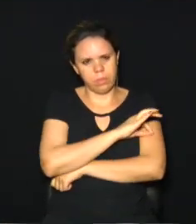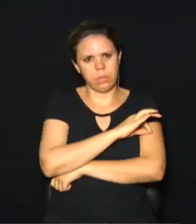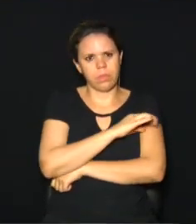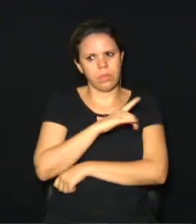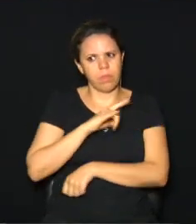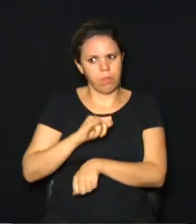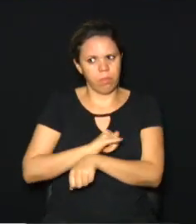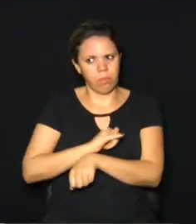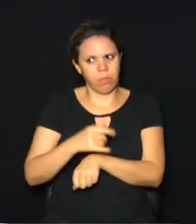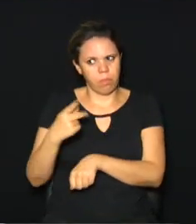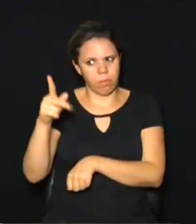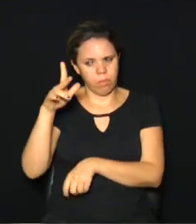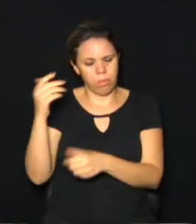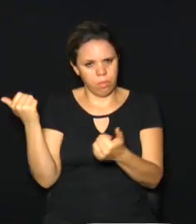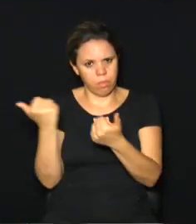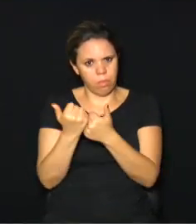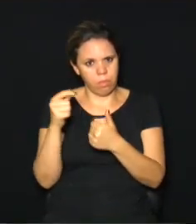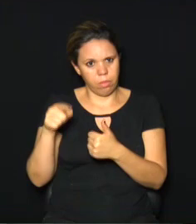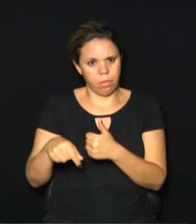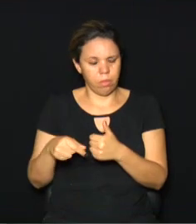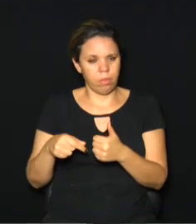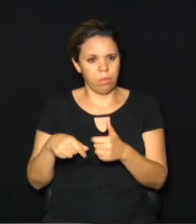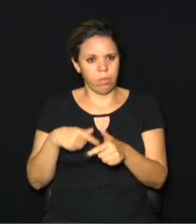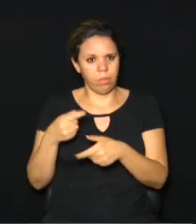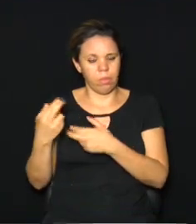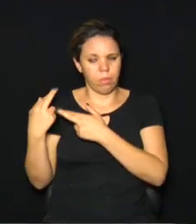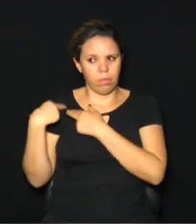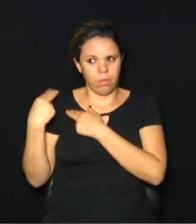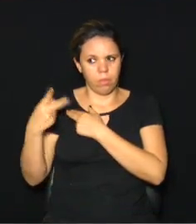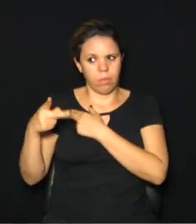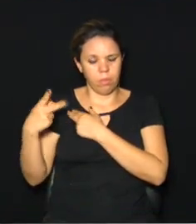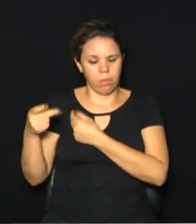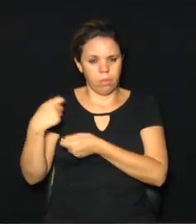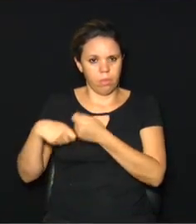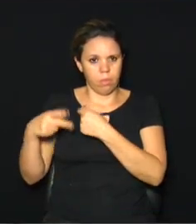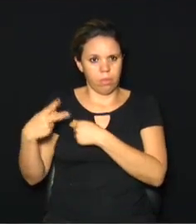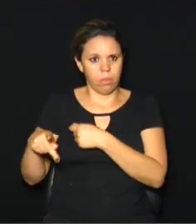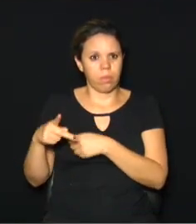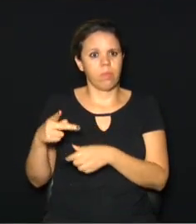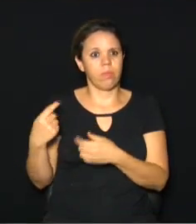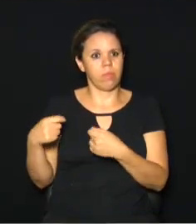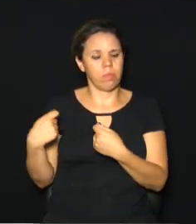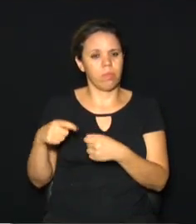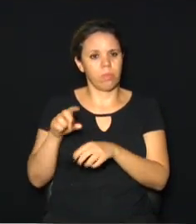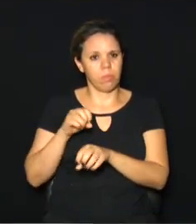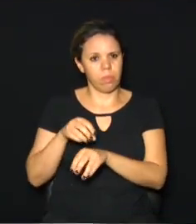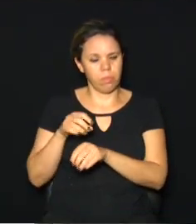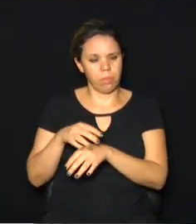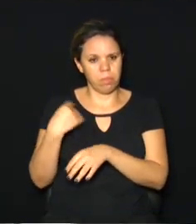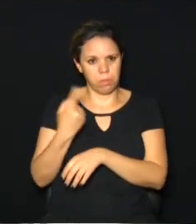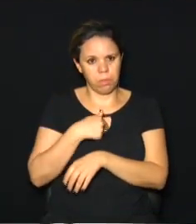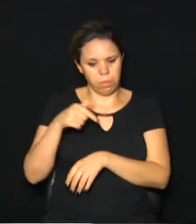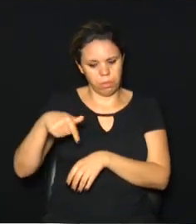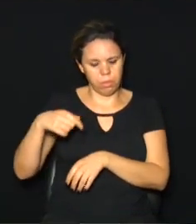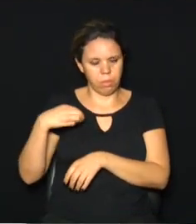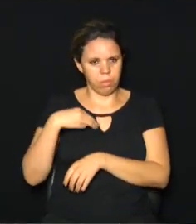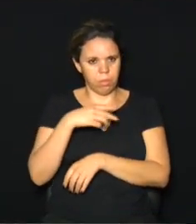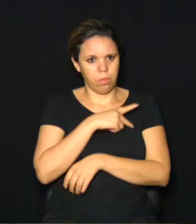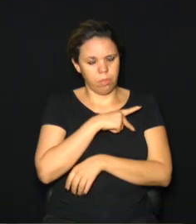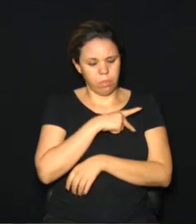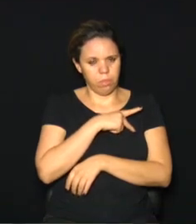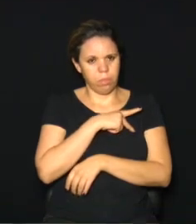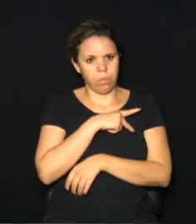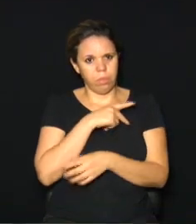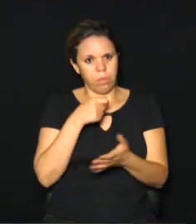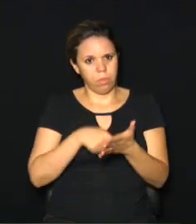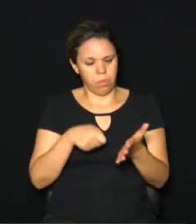para suprir isso na sua esfera administrativa, né? A sua demanda, que é a educação. Mas nós, aqui do Ministério Público, nós vamos